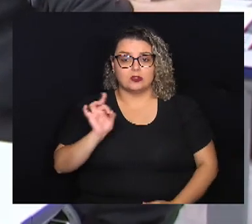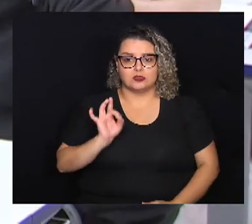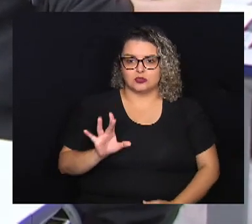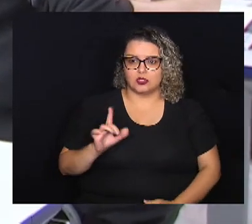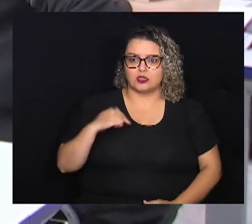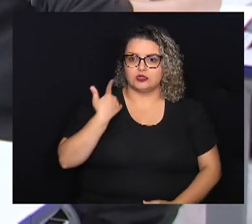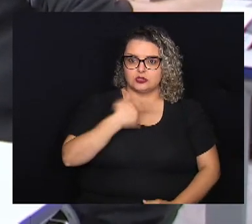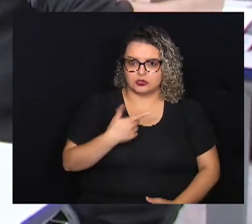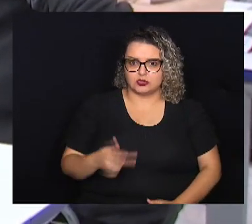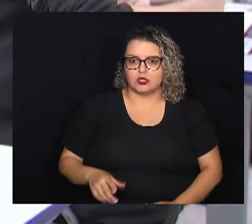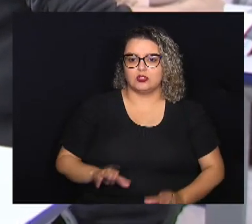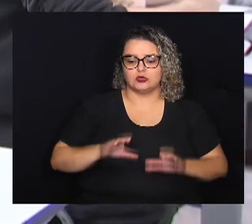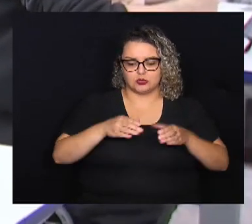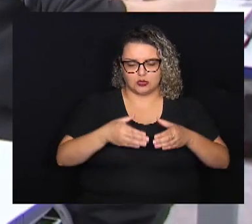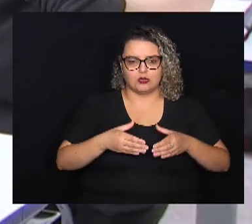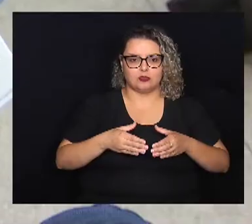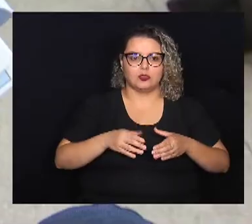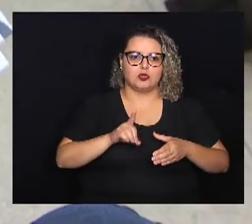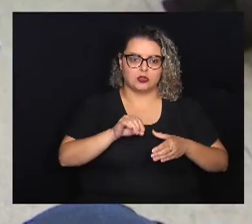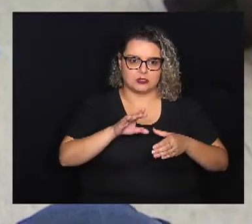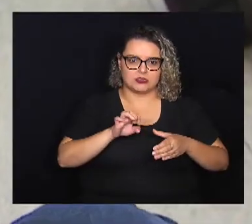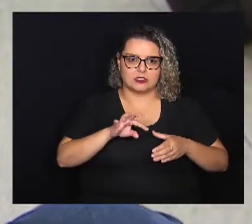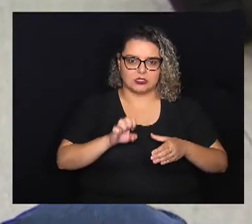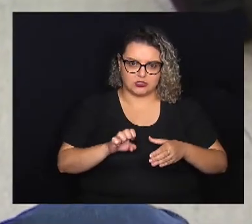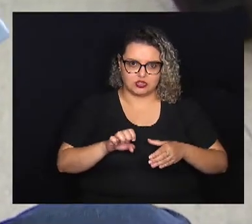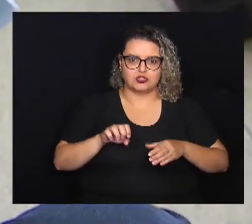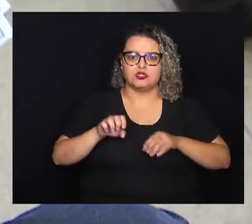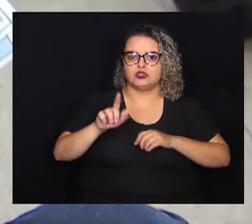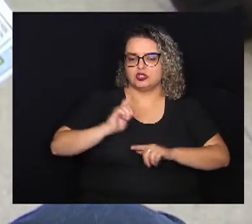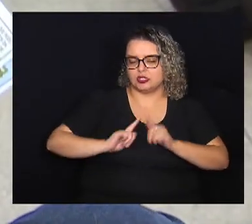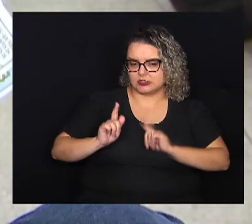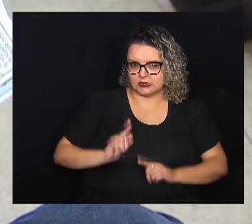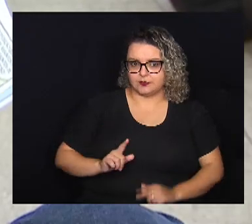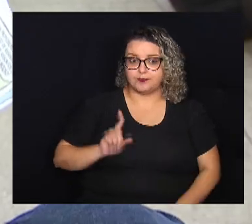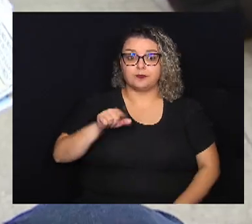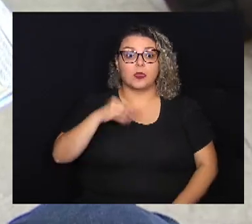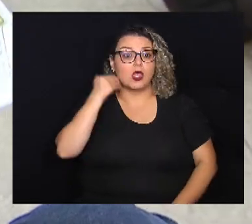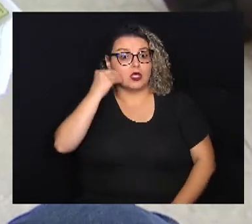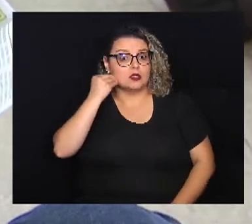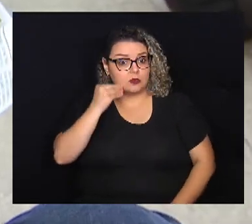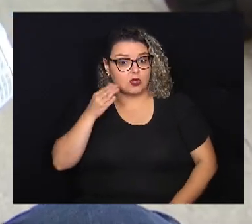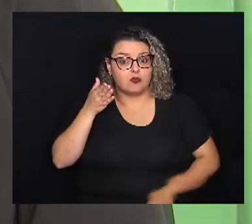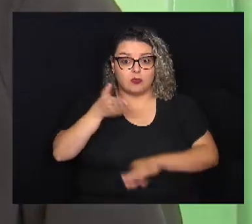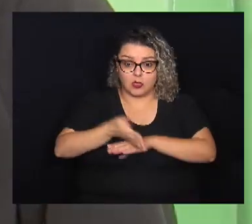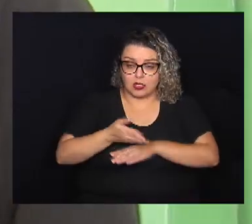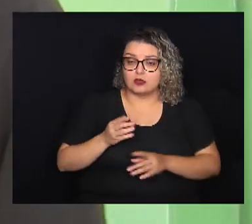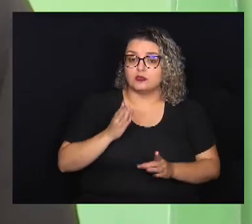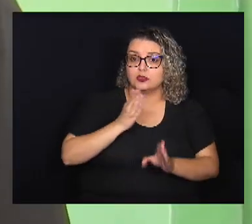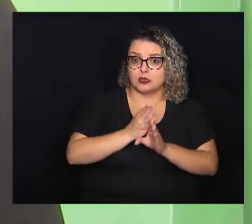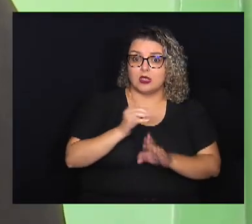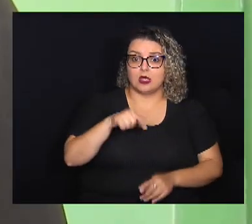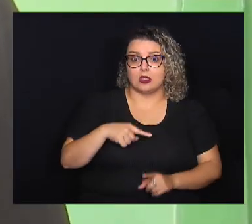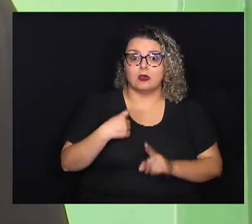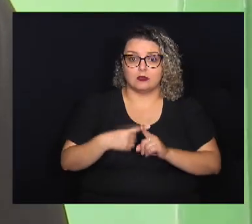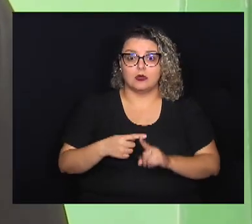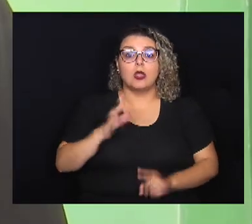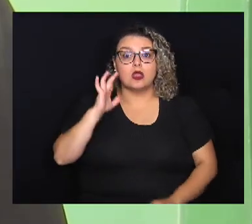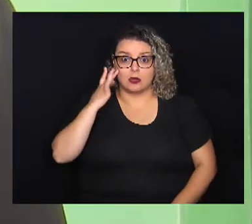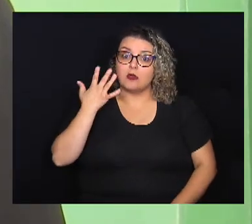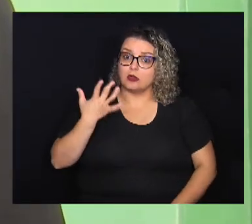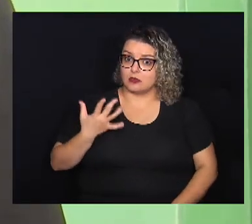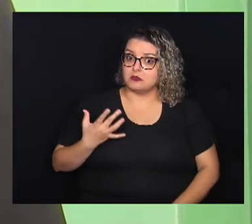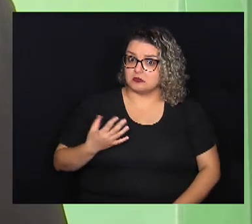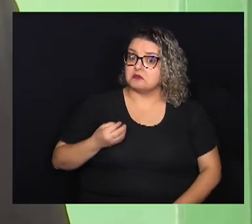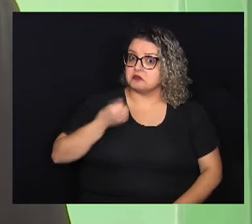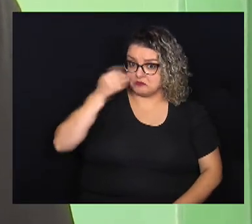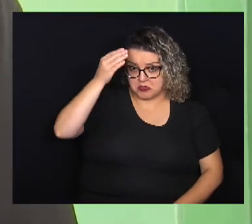docente e gestão É muito importante A experiência de quem passa pelo encontro é positiva Eu achei ela bem produtiva